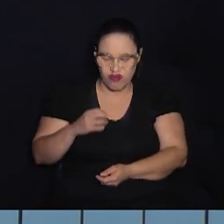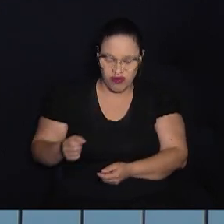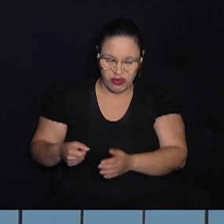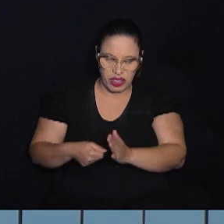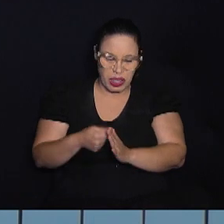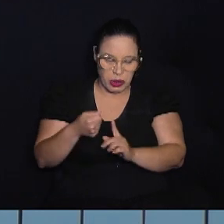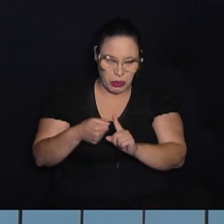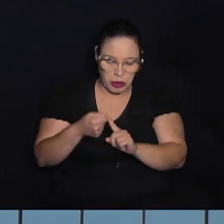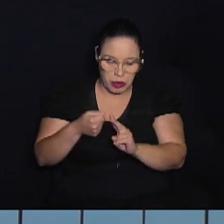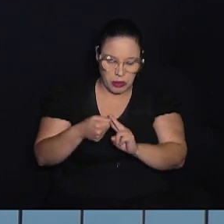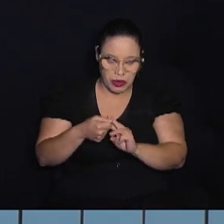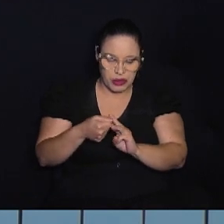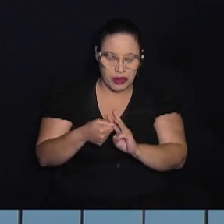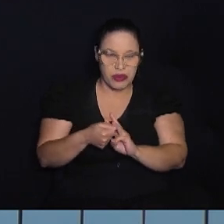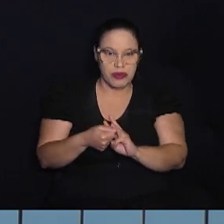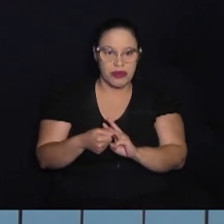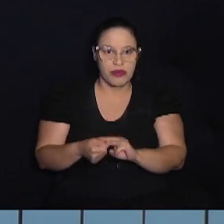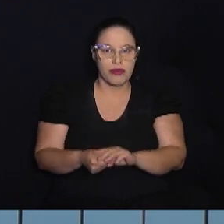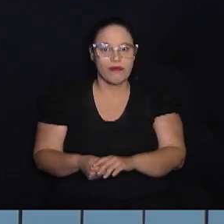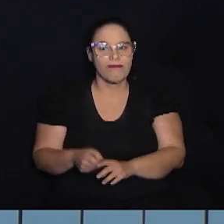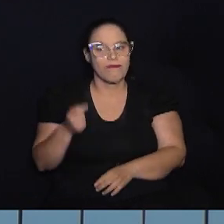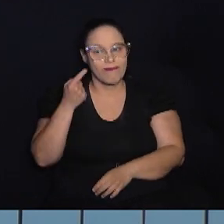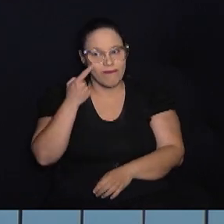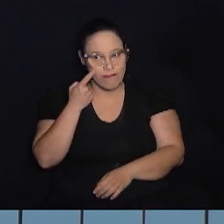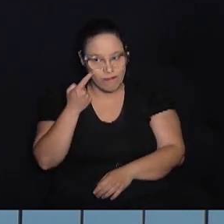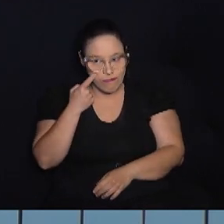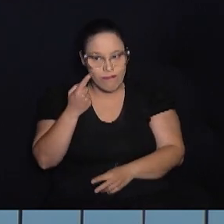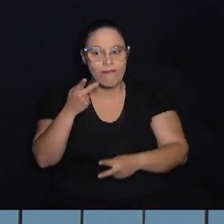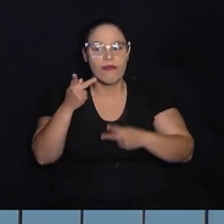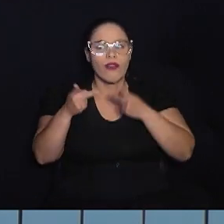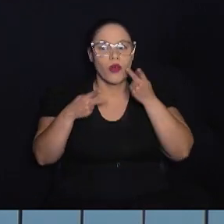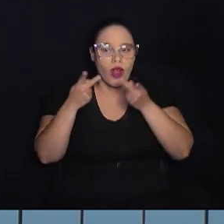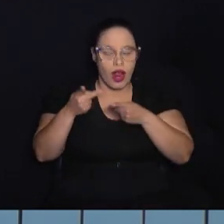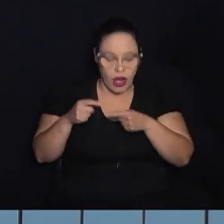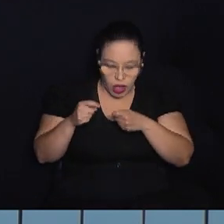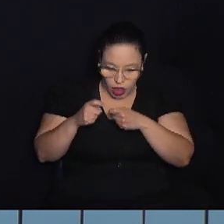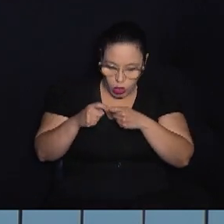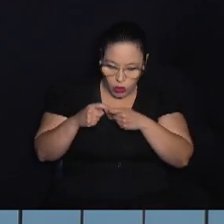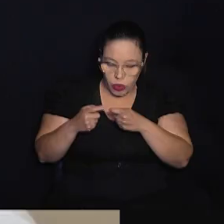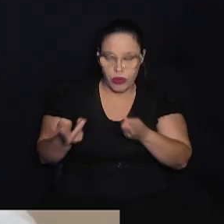primeiros meses, né? Por isso que a gente tem que mesmo falar, né, doutor?